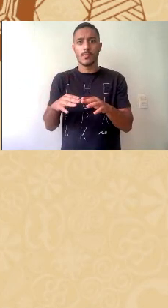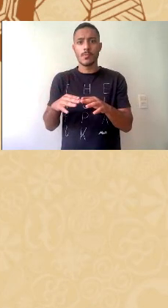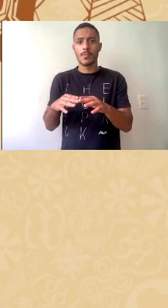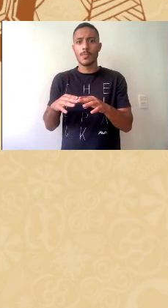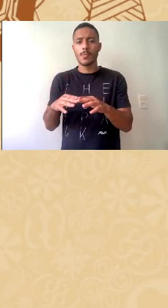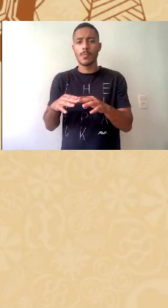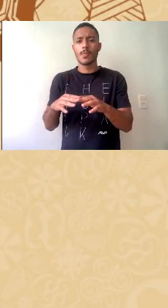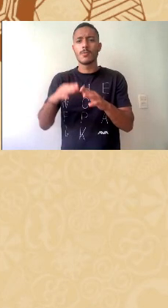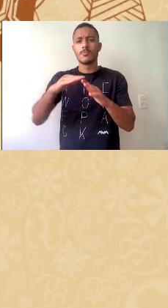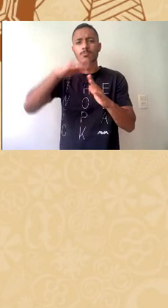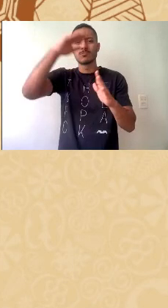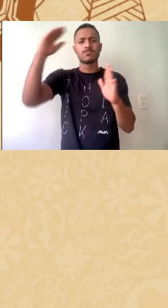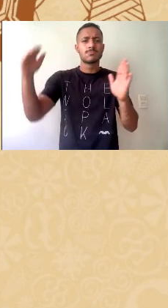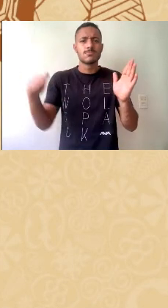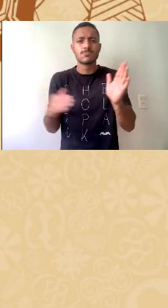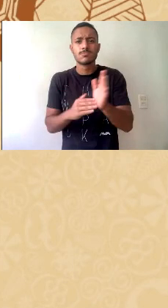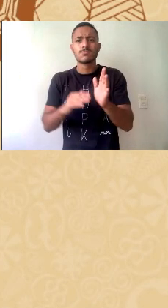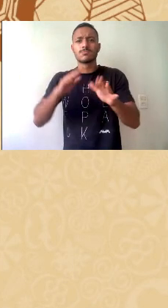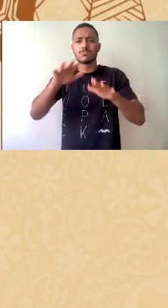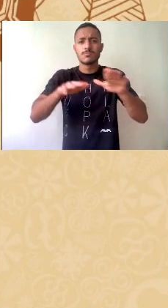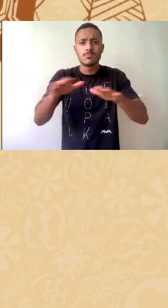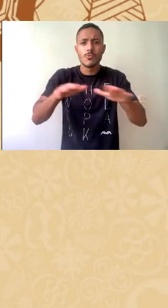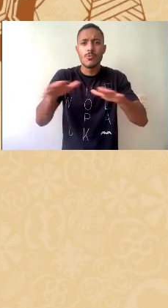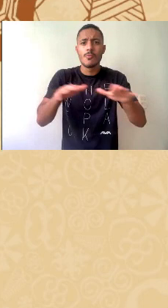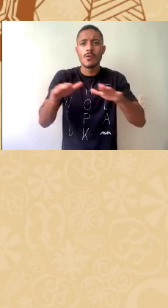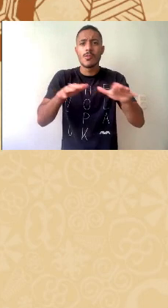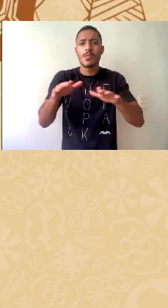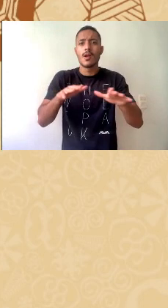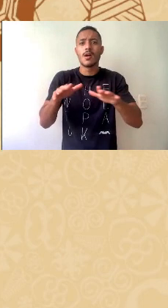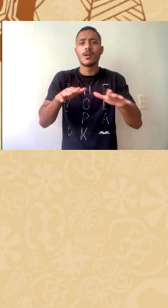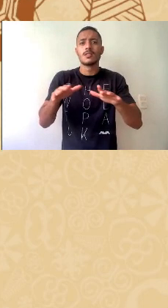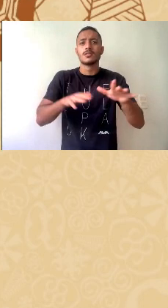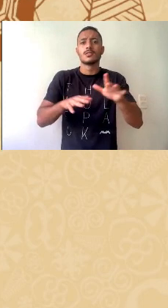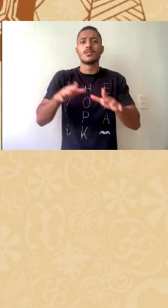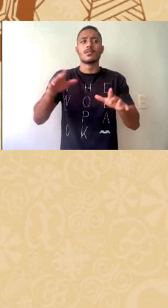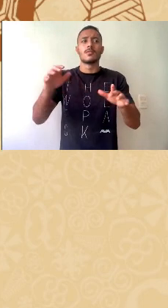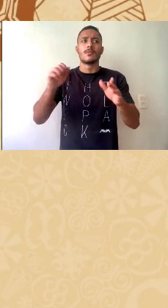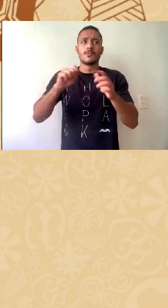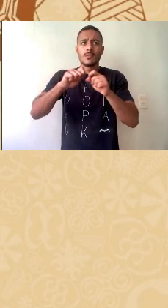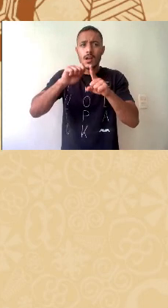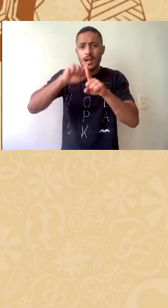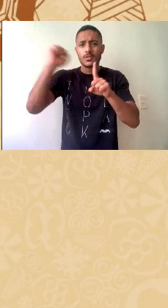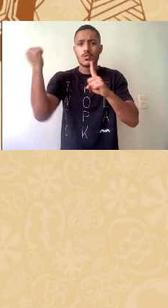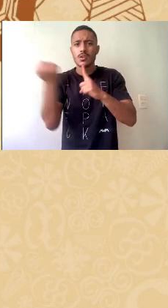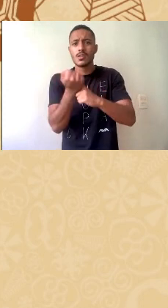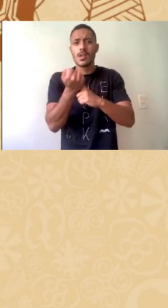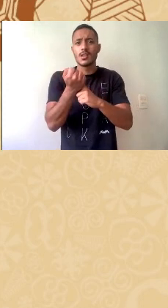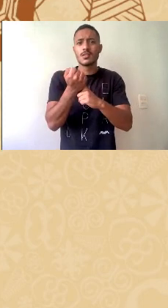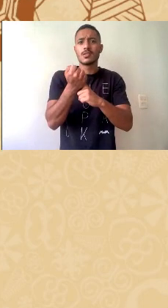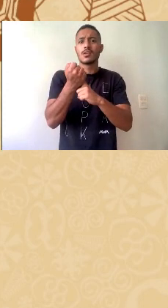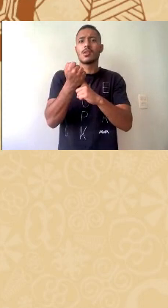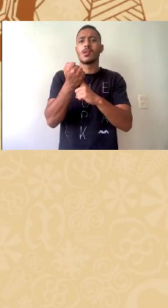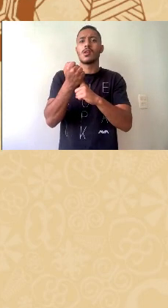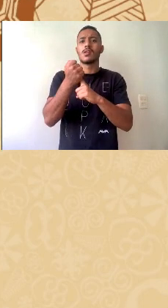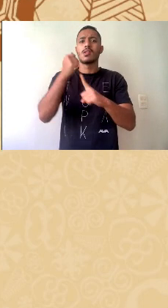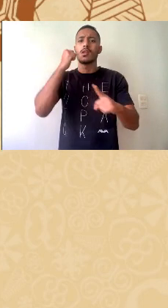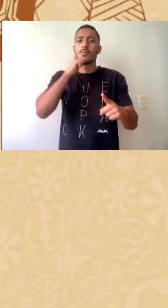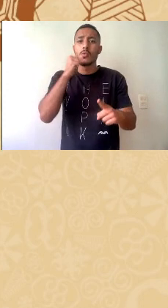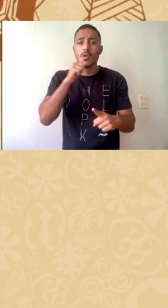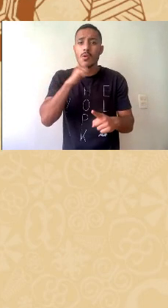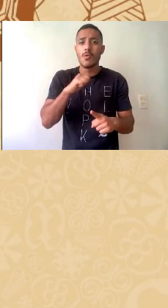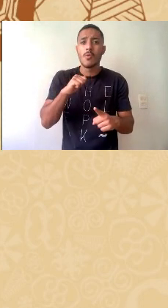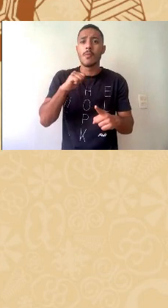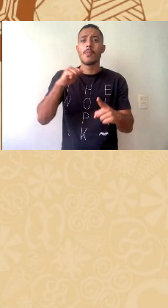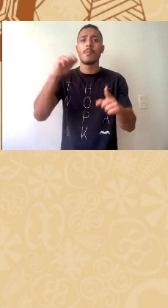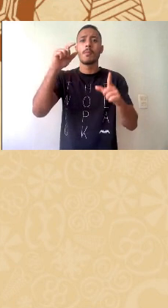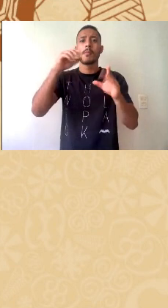Tem todo o movimento das ações afirmativas também, que as mulheres vão ser muito, as mulheres negras serão muito protagonistas dessa história, tá? Então